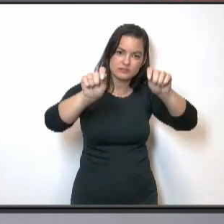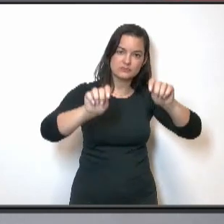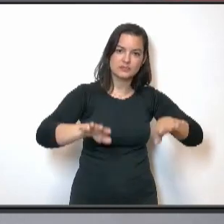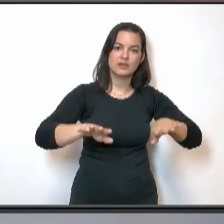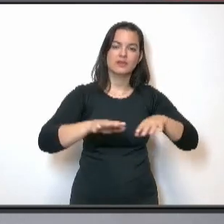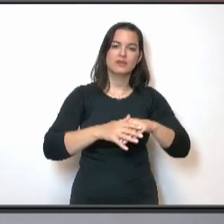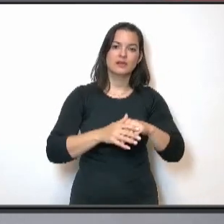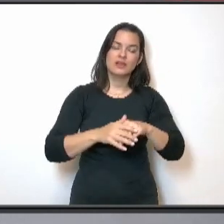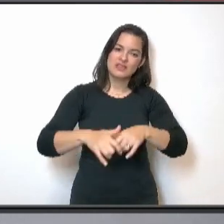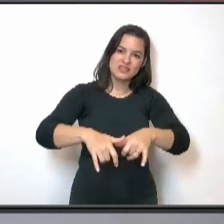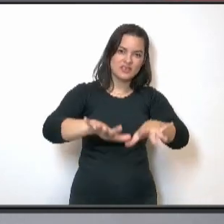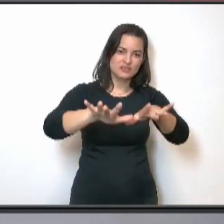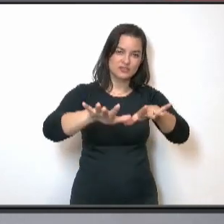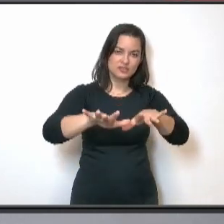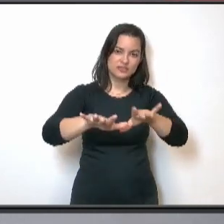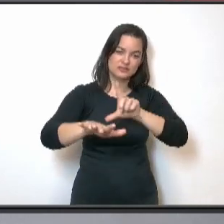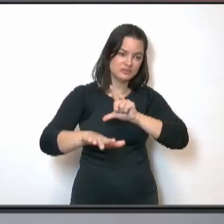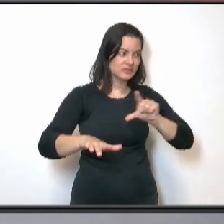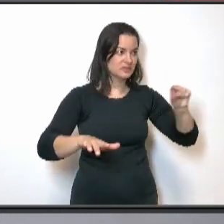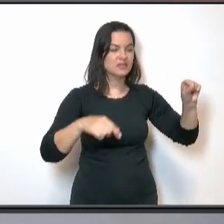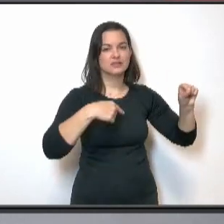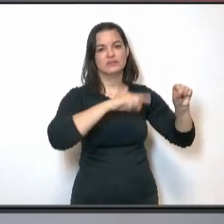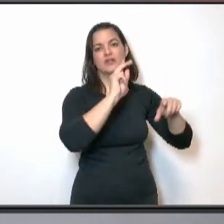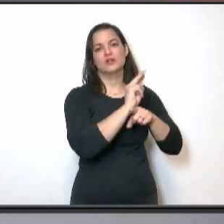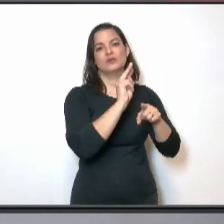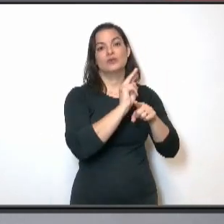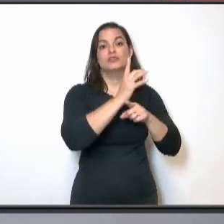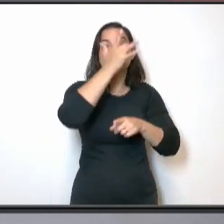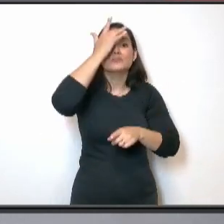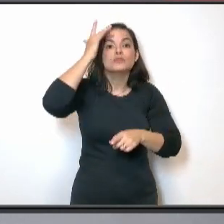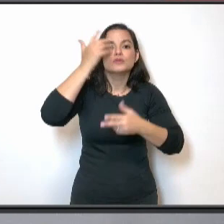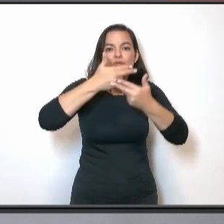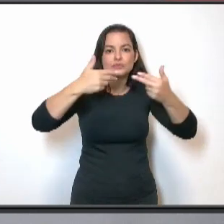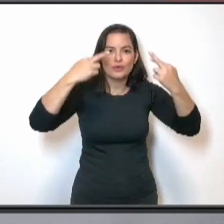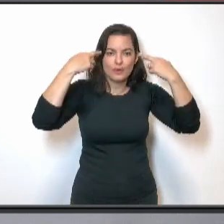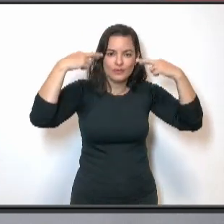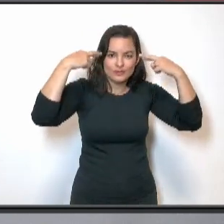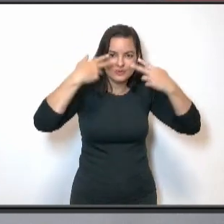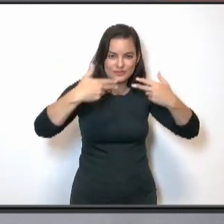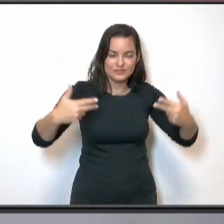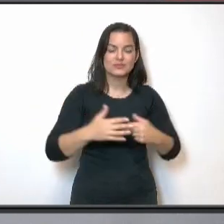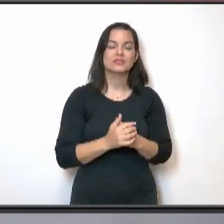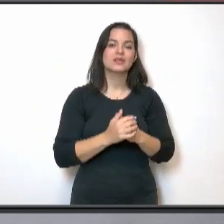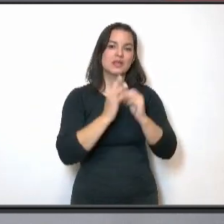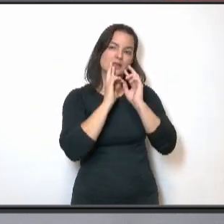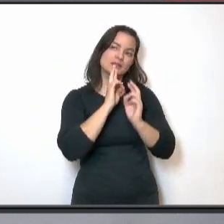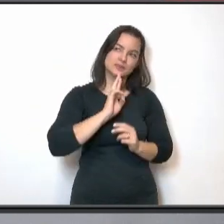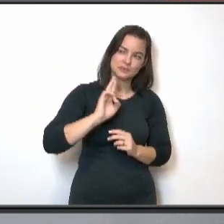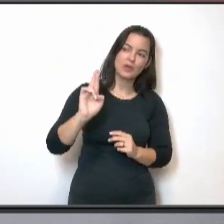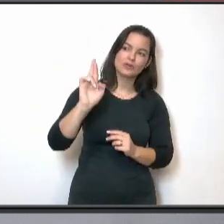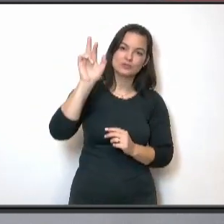Ele sai dali para cuidar de ovelhas. Ele sai dali para responder ao chamado do